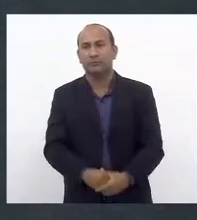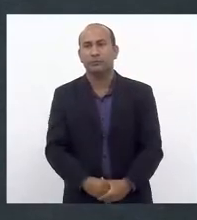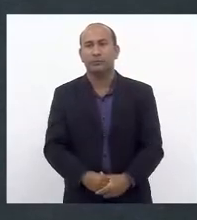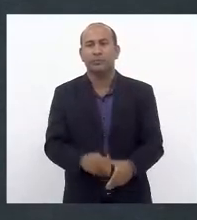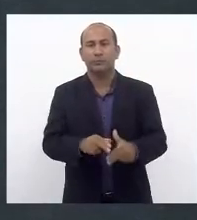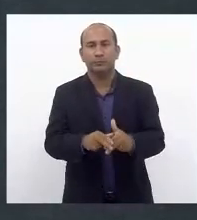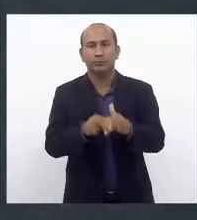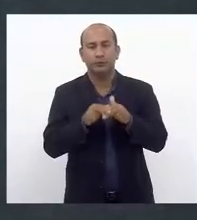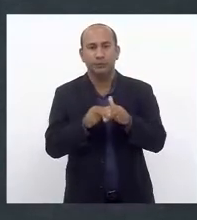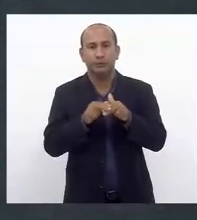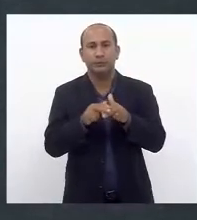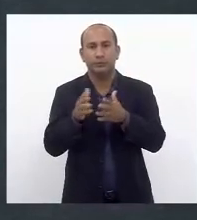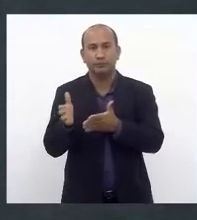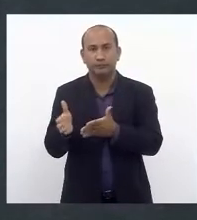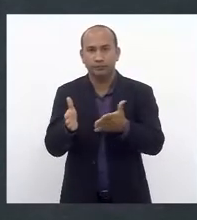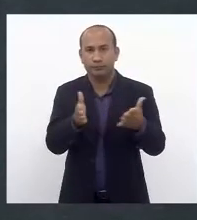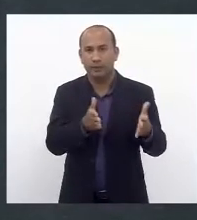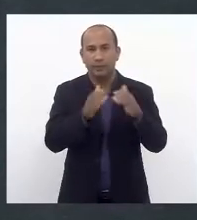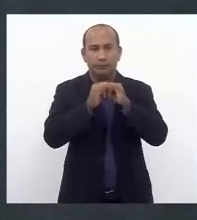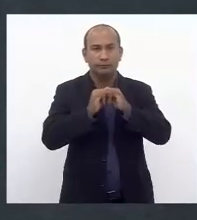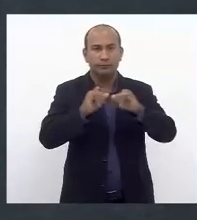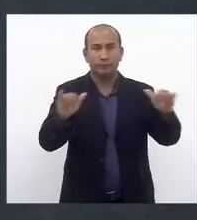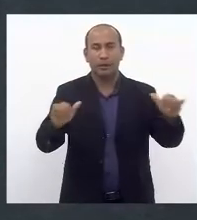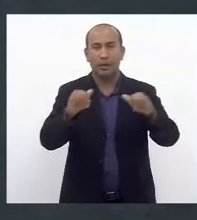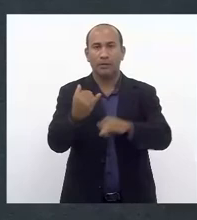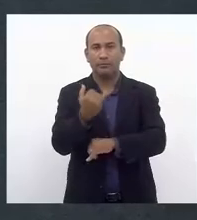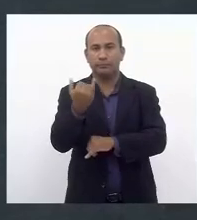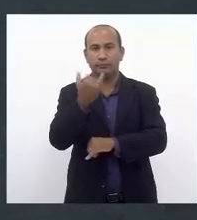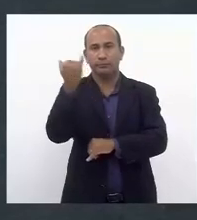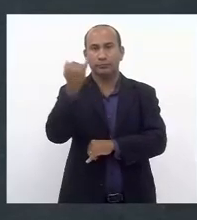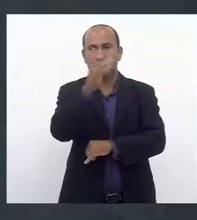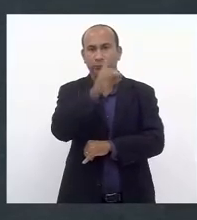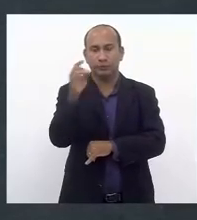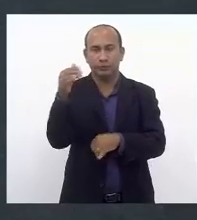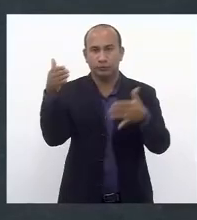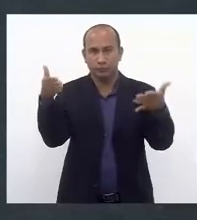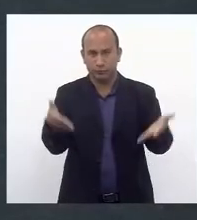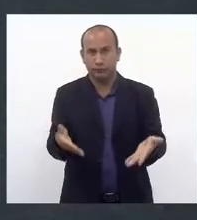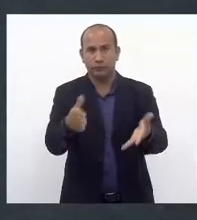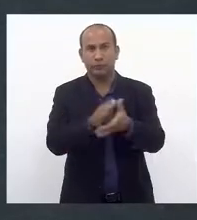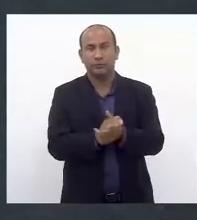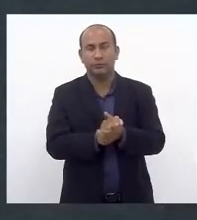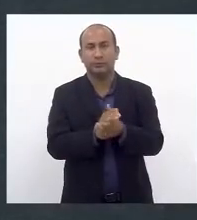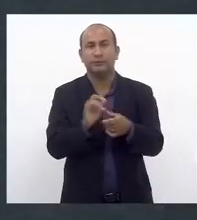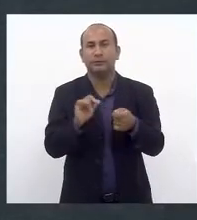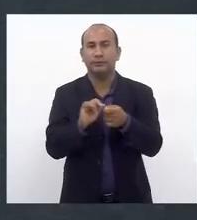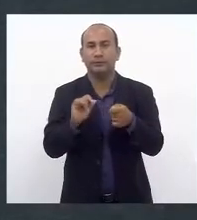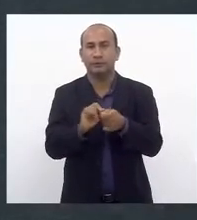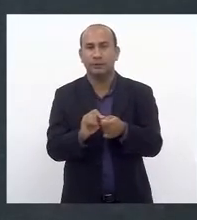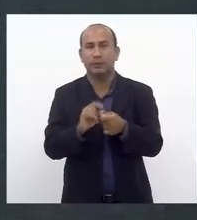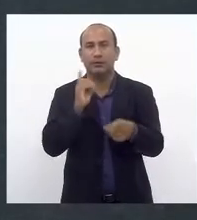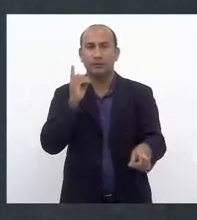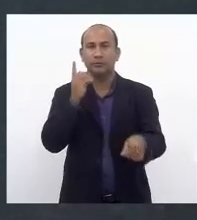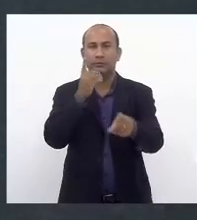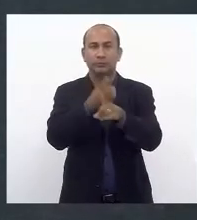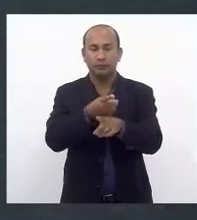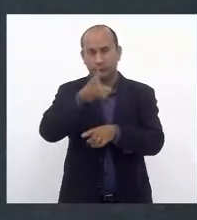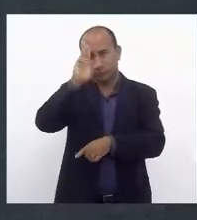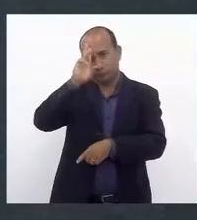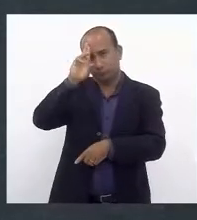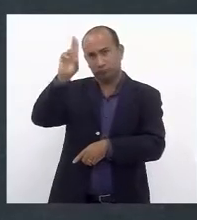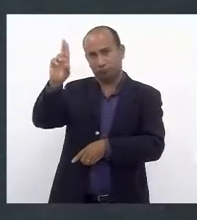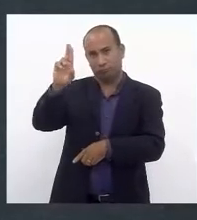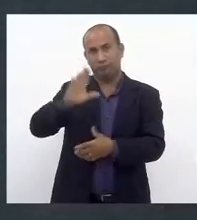para trazer uma informação muito importante. No dia de hoje, realizamos um encontro com